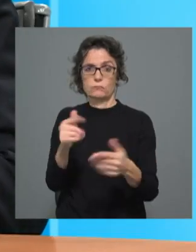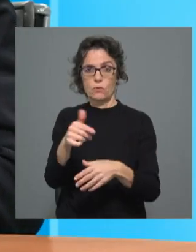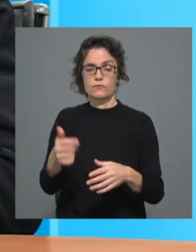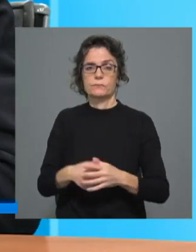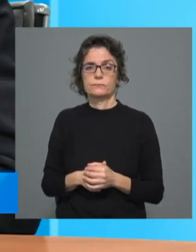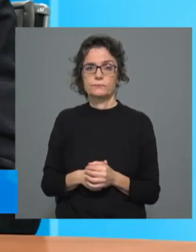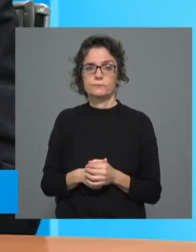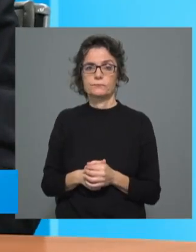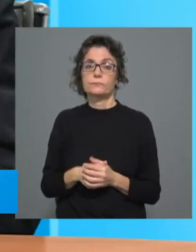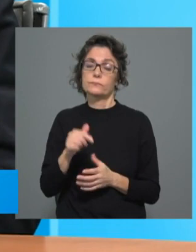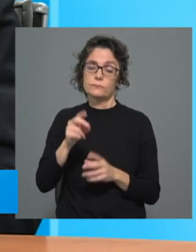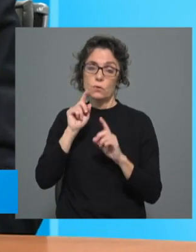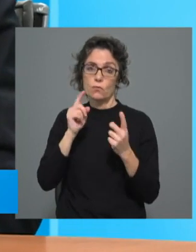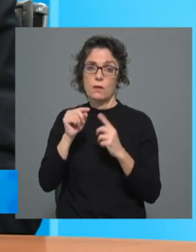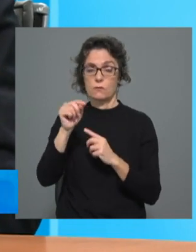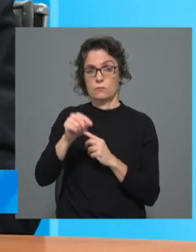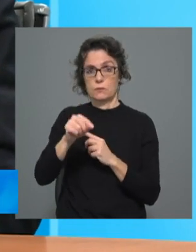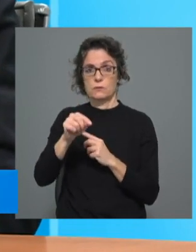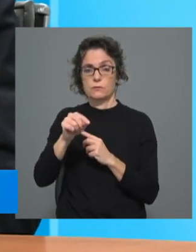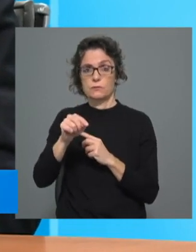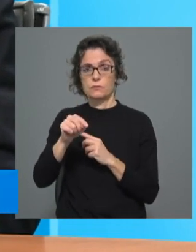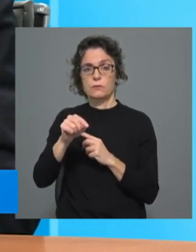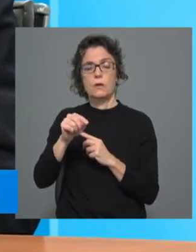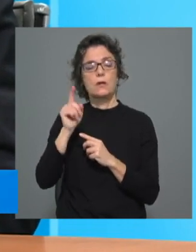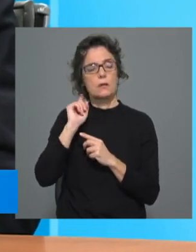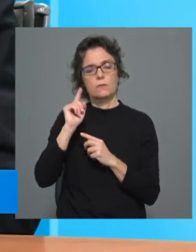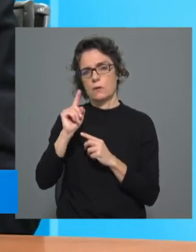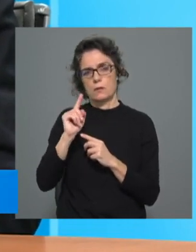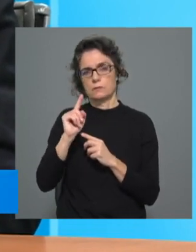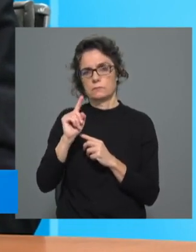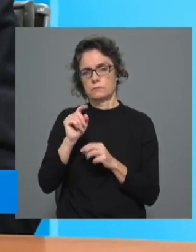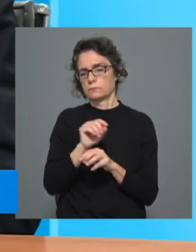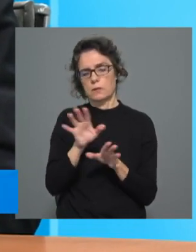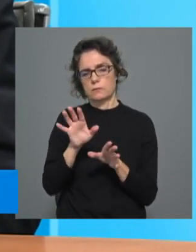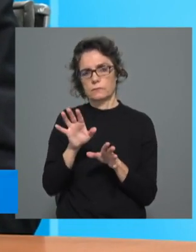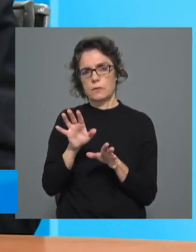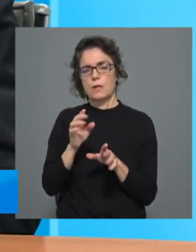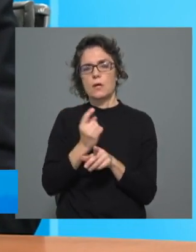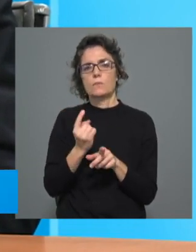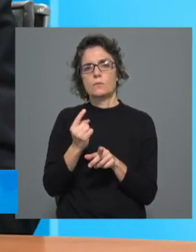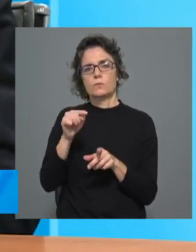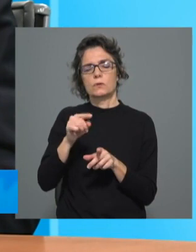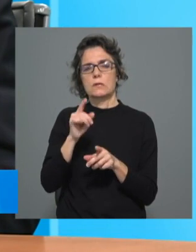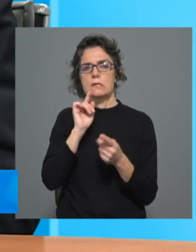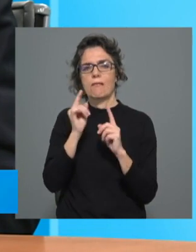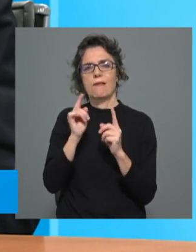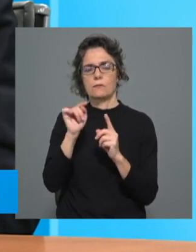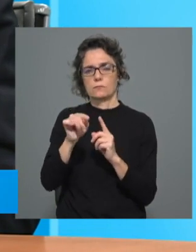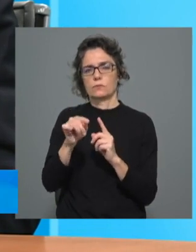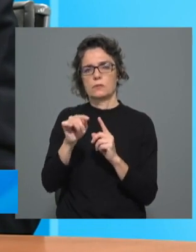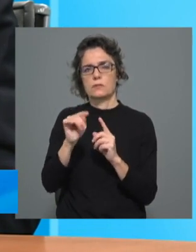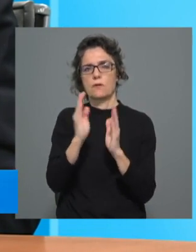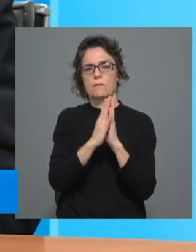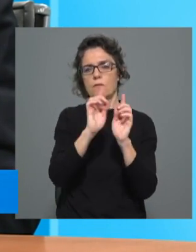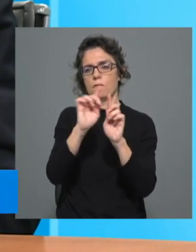o diálogo entre cristãos torna-se cada vez mais importante, porque, aliás, como o diálogo entre as religiões,